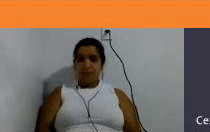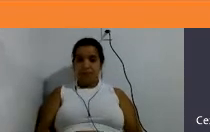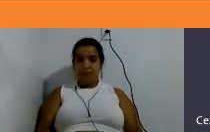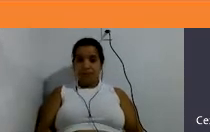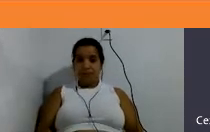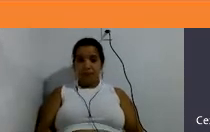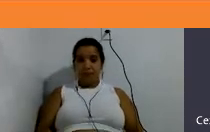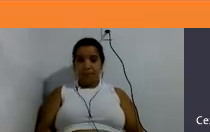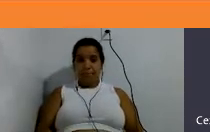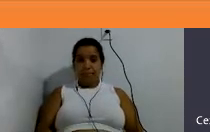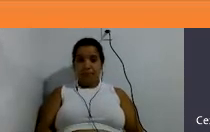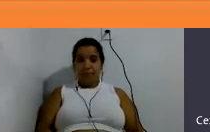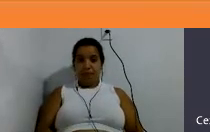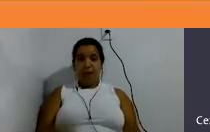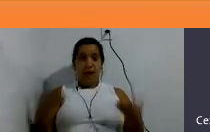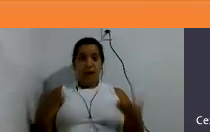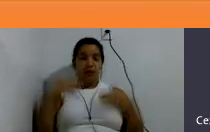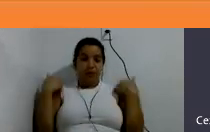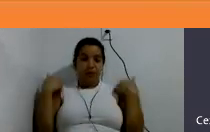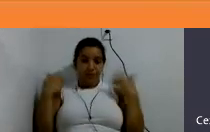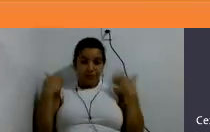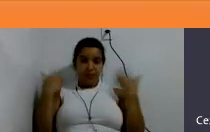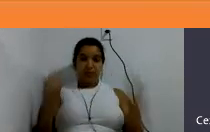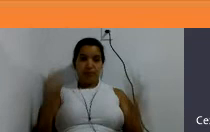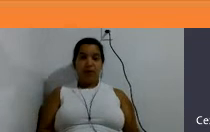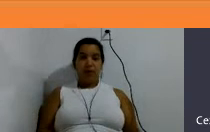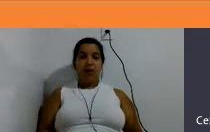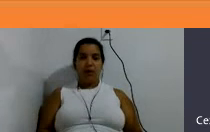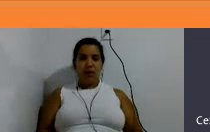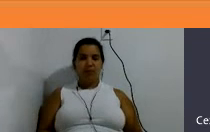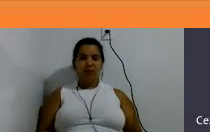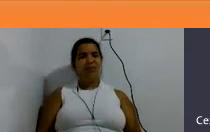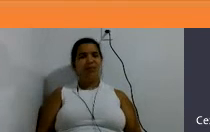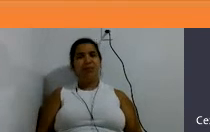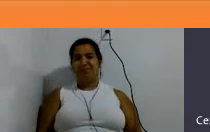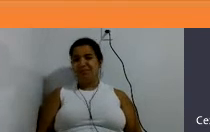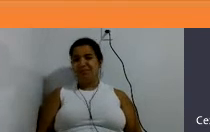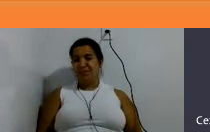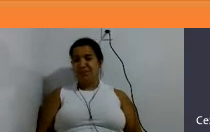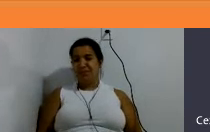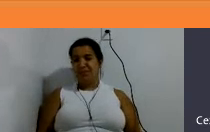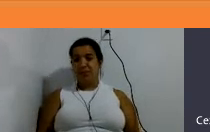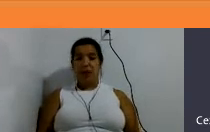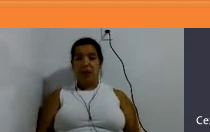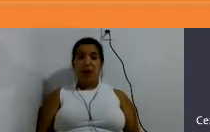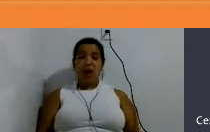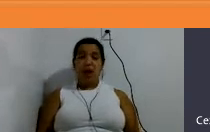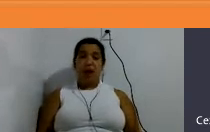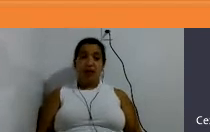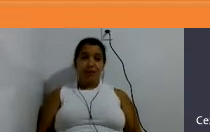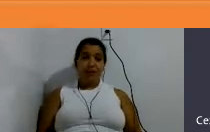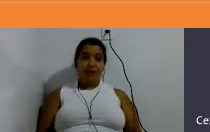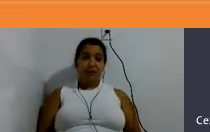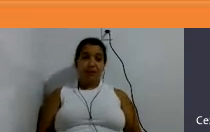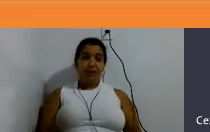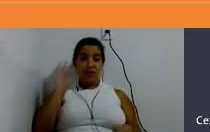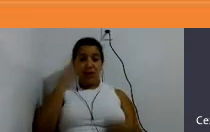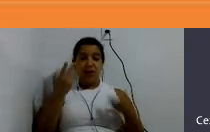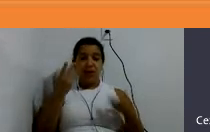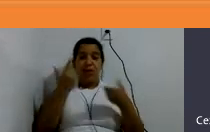Então, já até deu nosso horário, mas vamos rapidinho só resolver esse caso aqui da malária. Então, o paciente